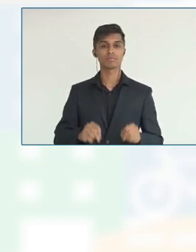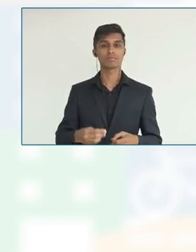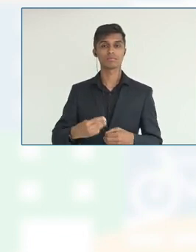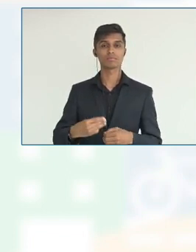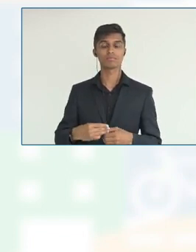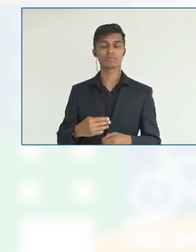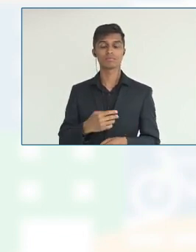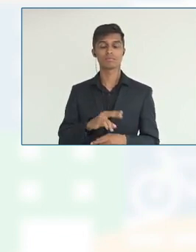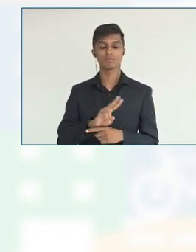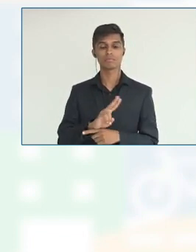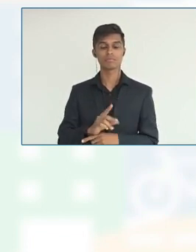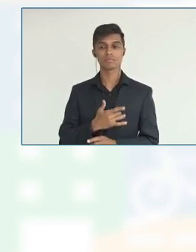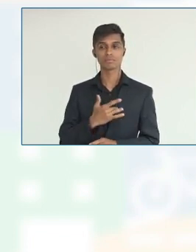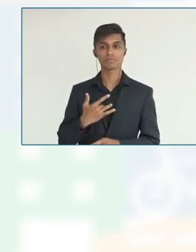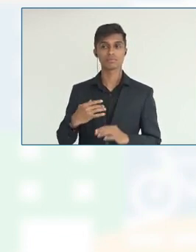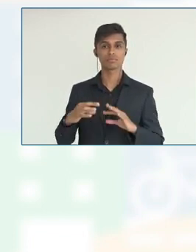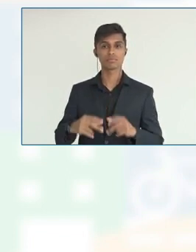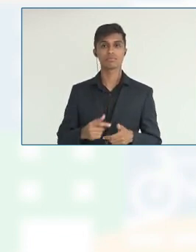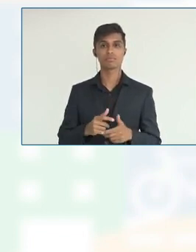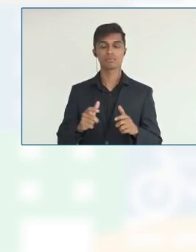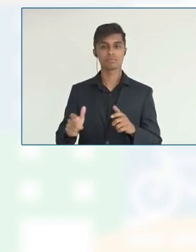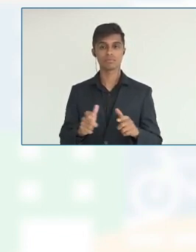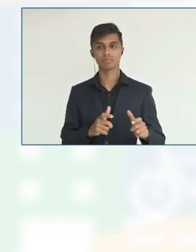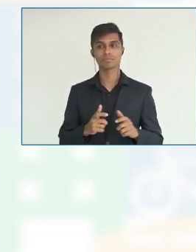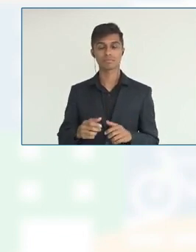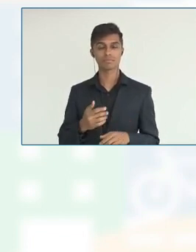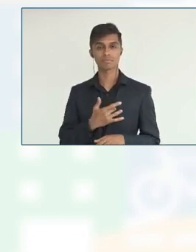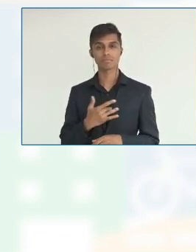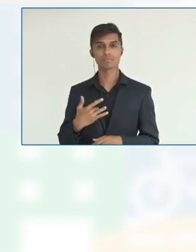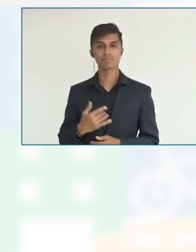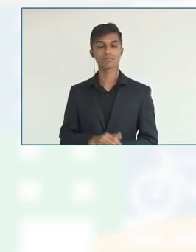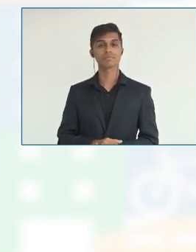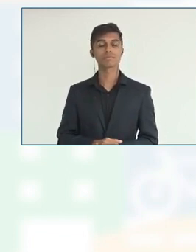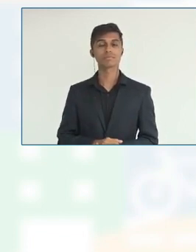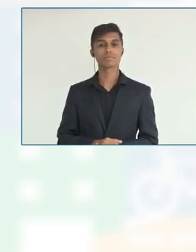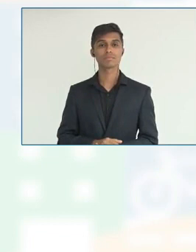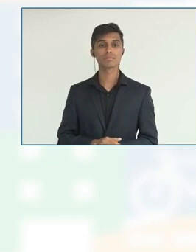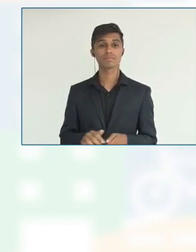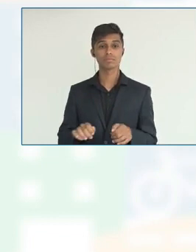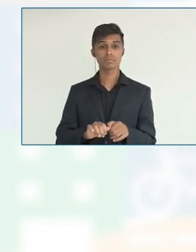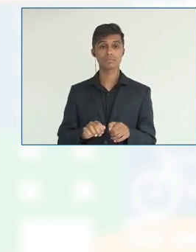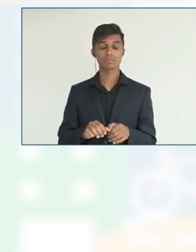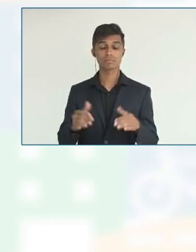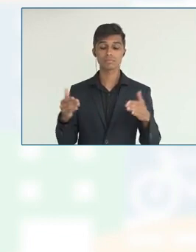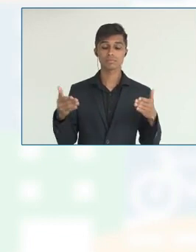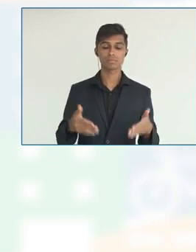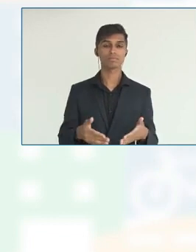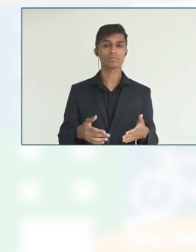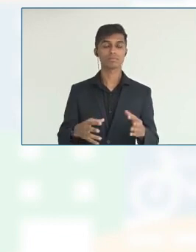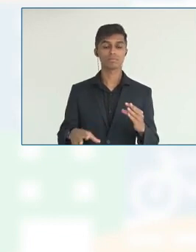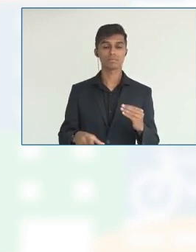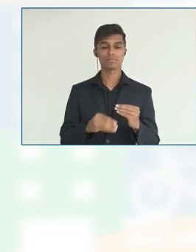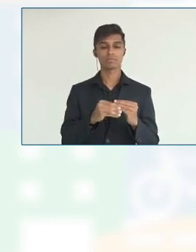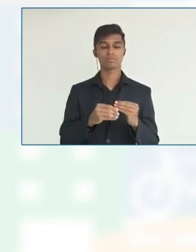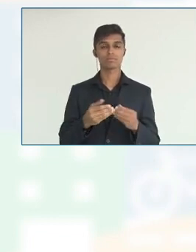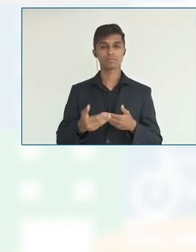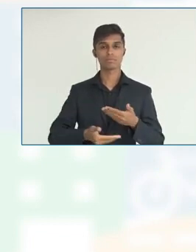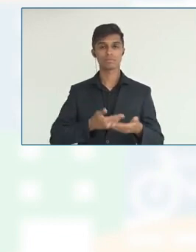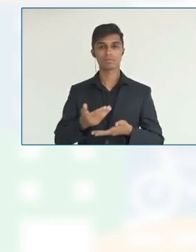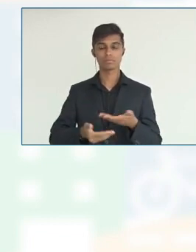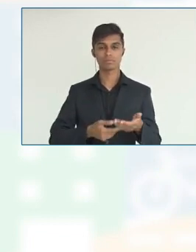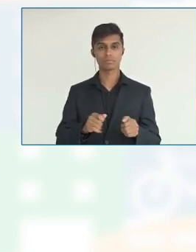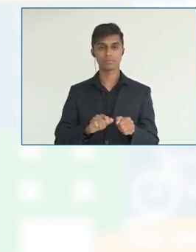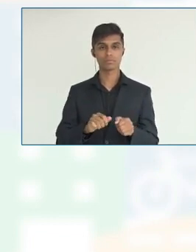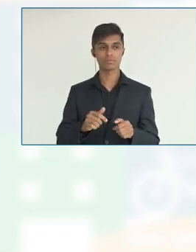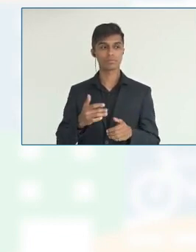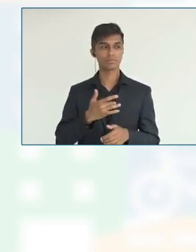Saúde todos os estabelecimentos de saúde que estão que fazem parte, que compõem aí essa relação de estabelecimentos de